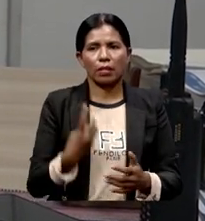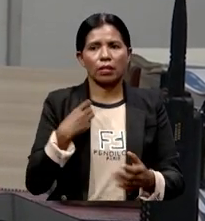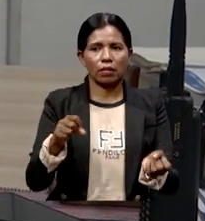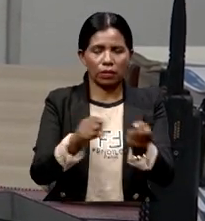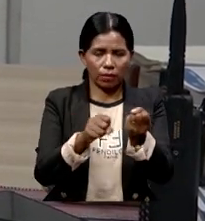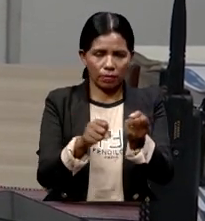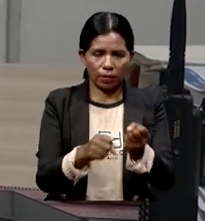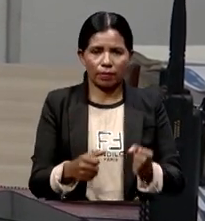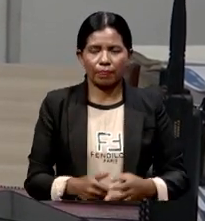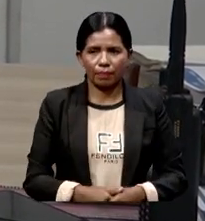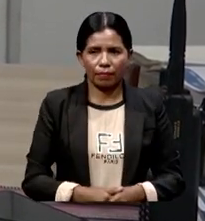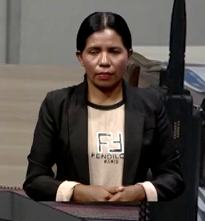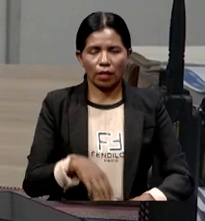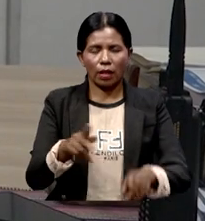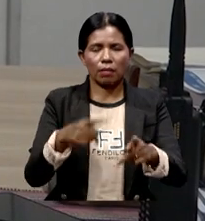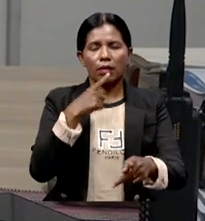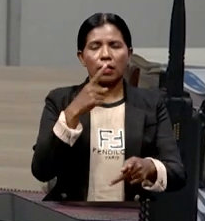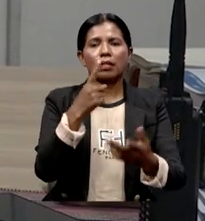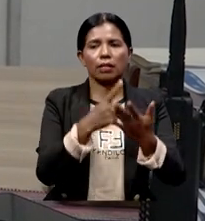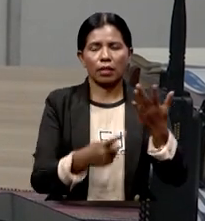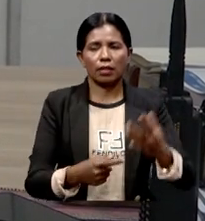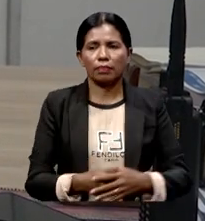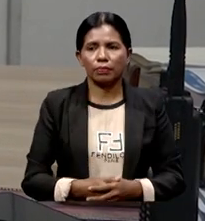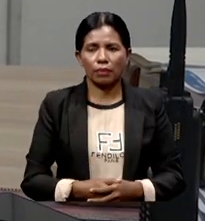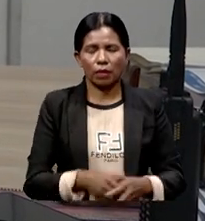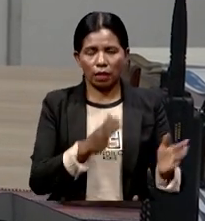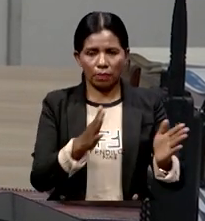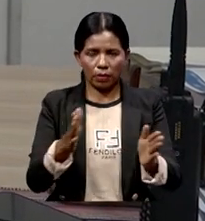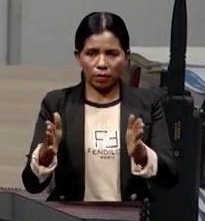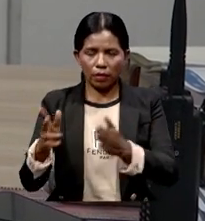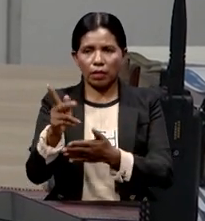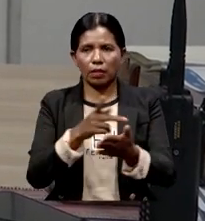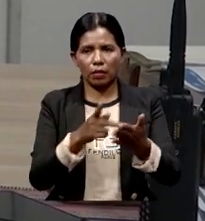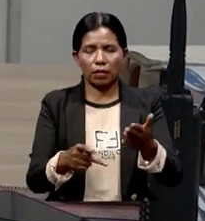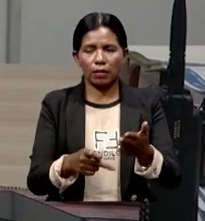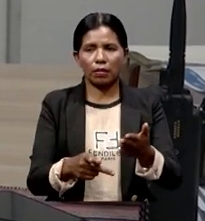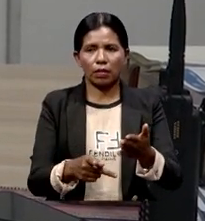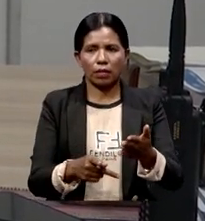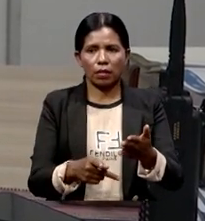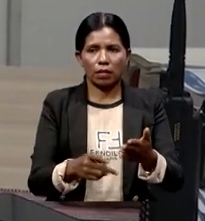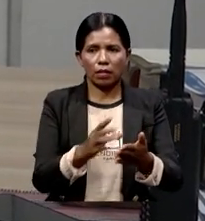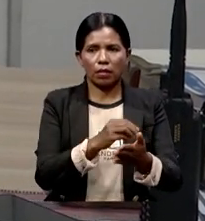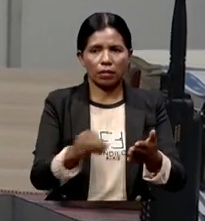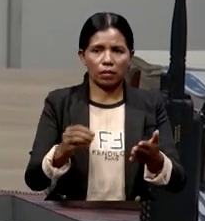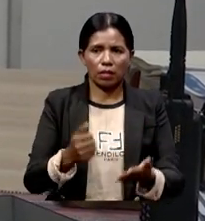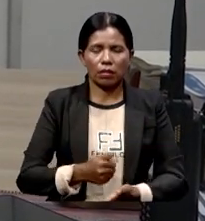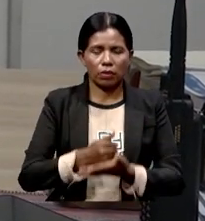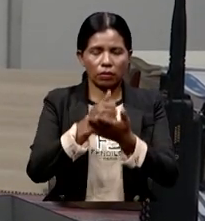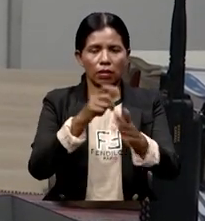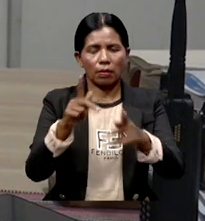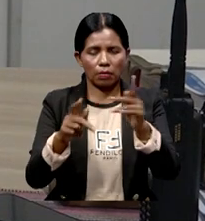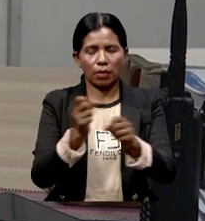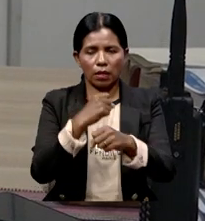contribui ne ma de sabe ia proceso be criminal ma de besa membantu melakukan itu musikela